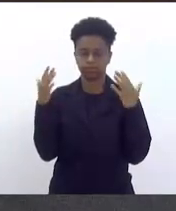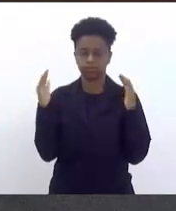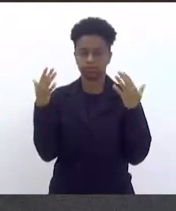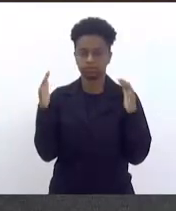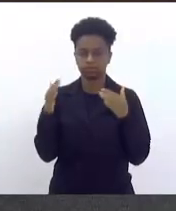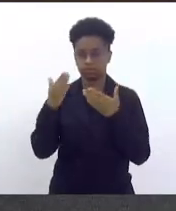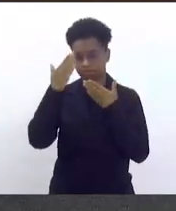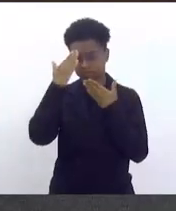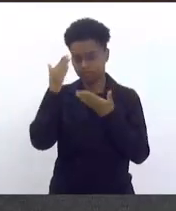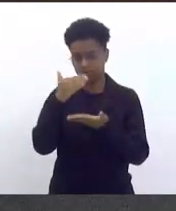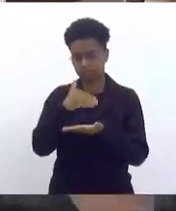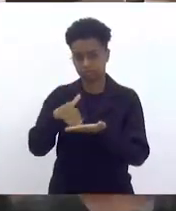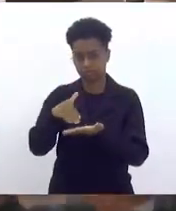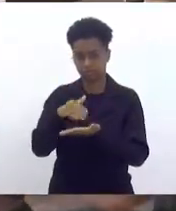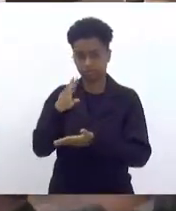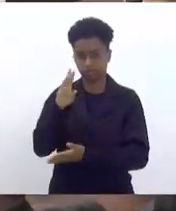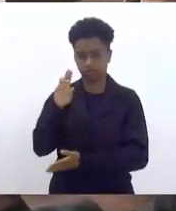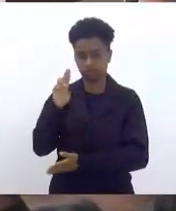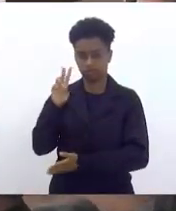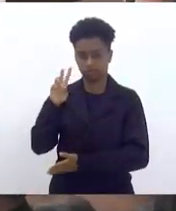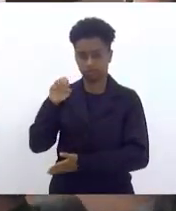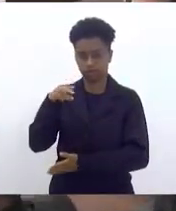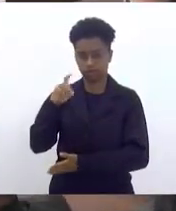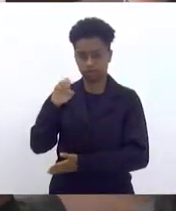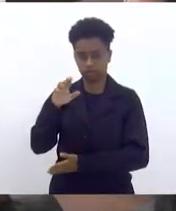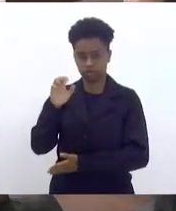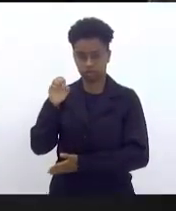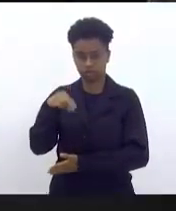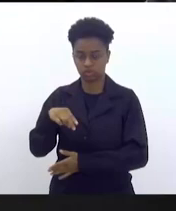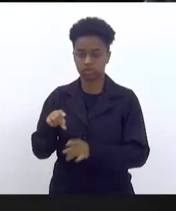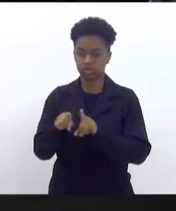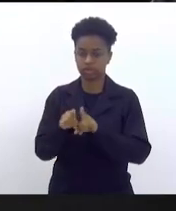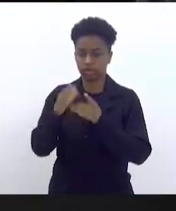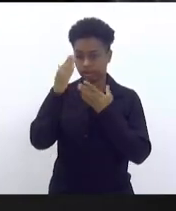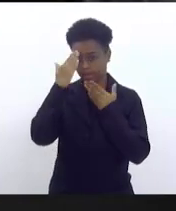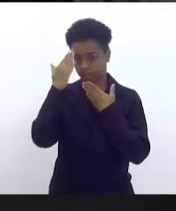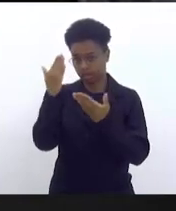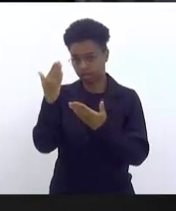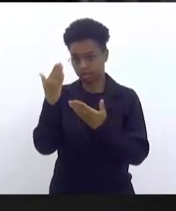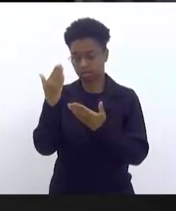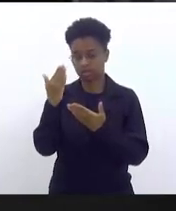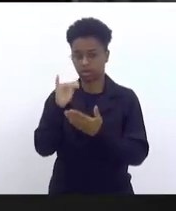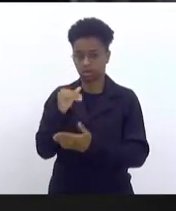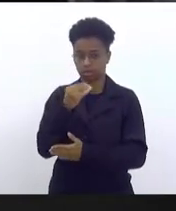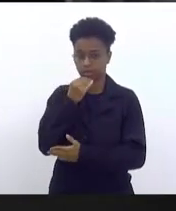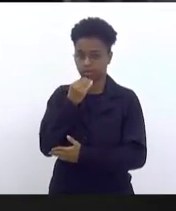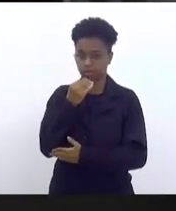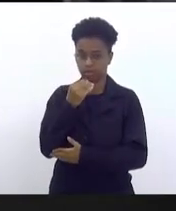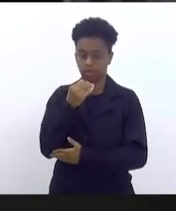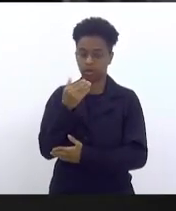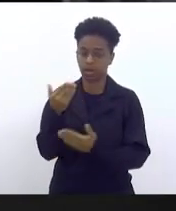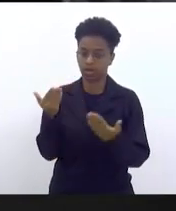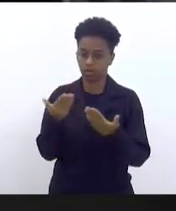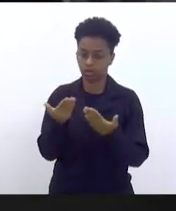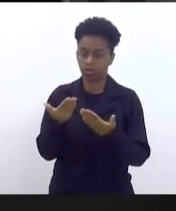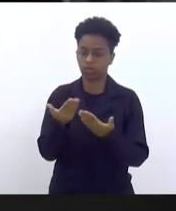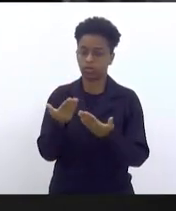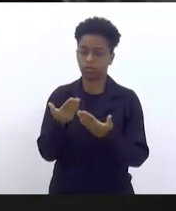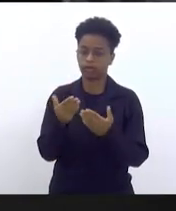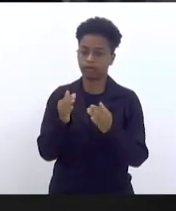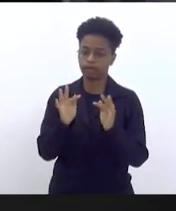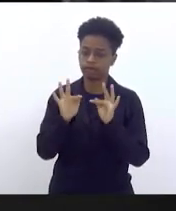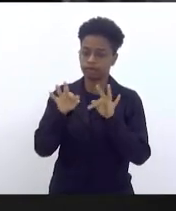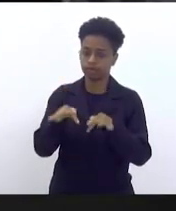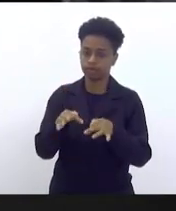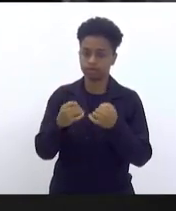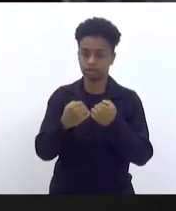agradeço secretário Vanderson bom e agradeço aproveitando aqui a oportunidade fazendo a finalização